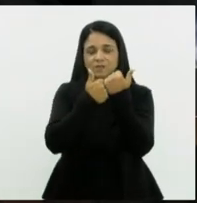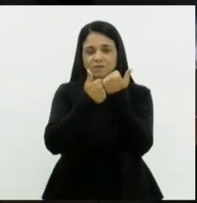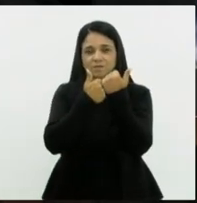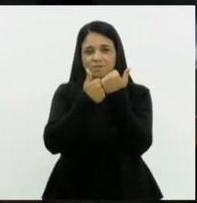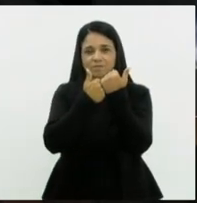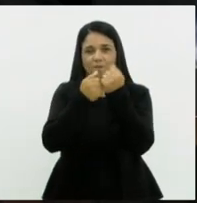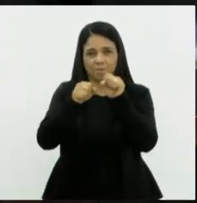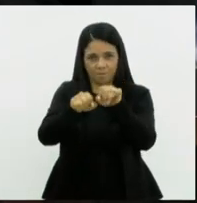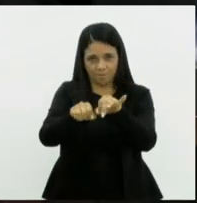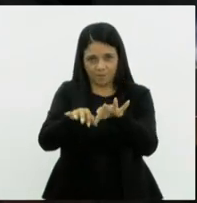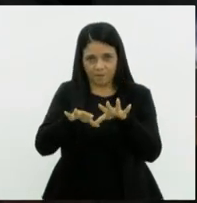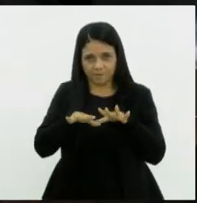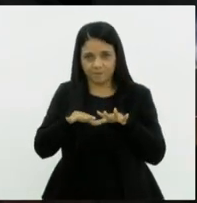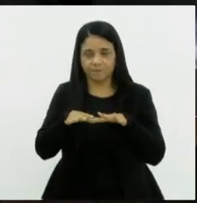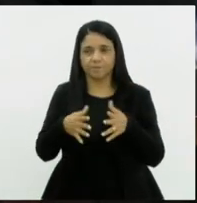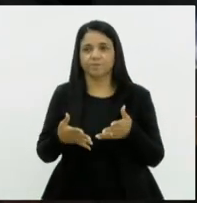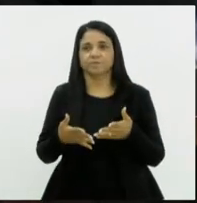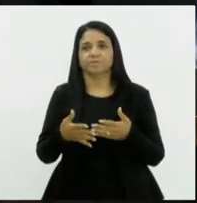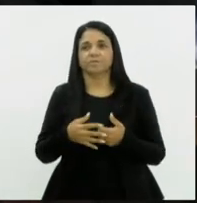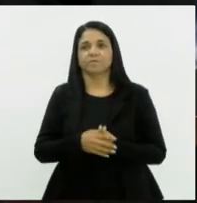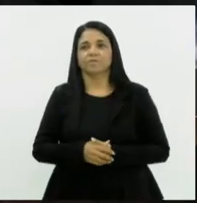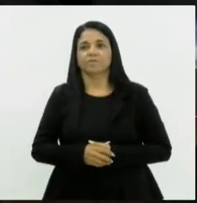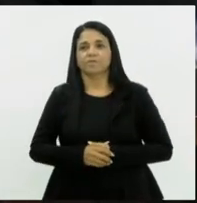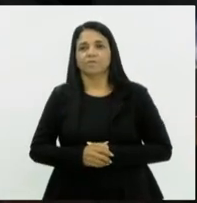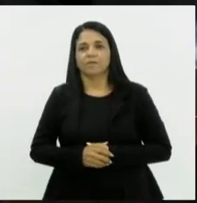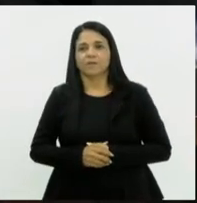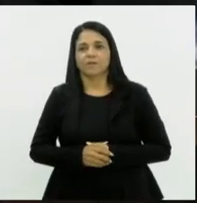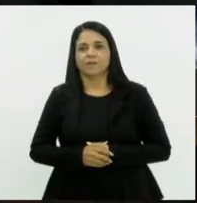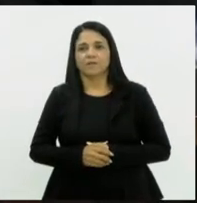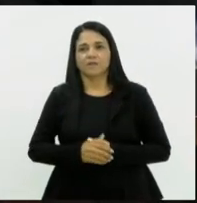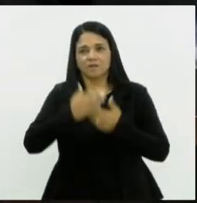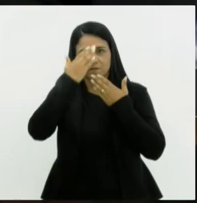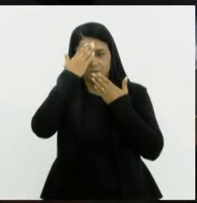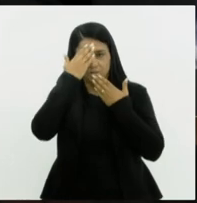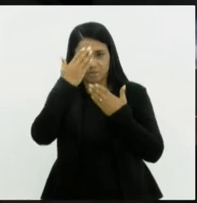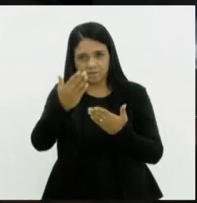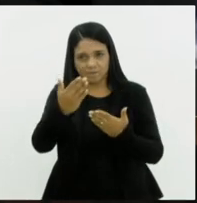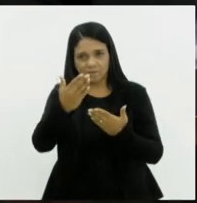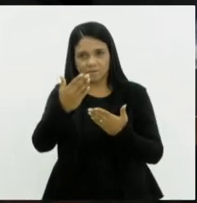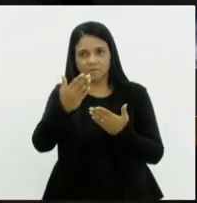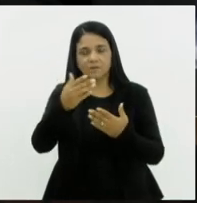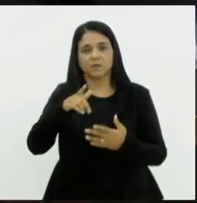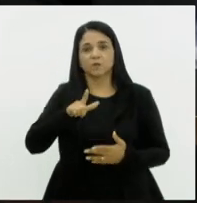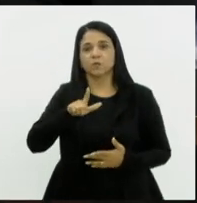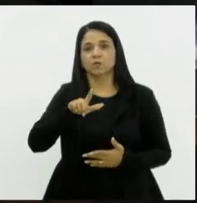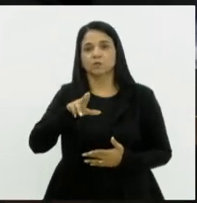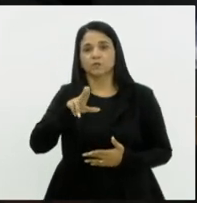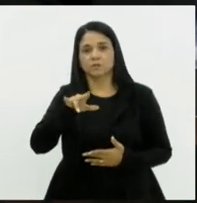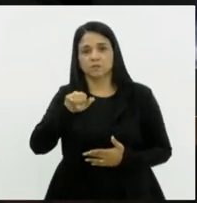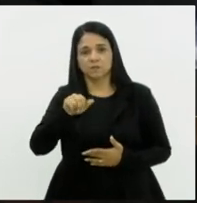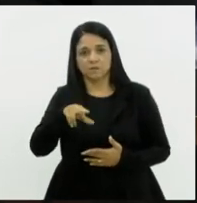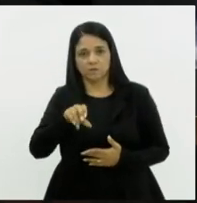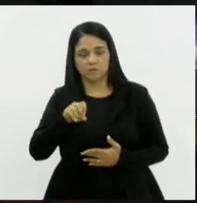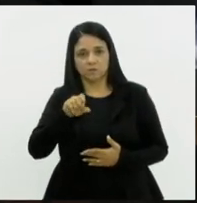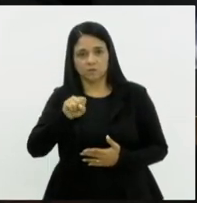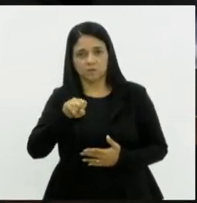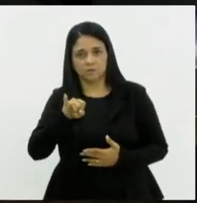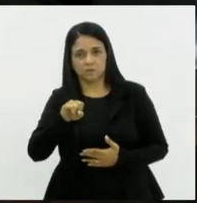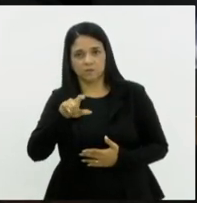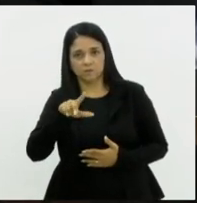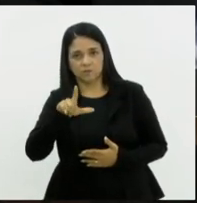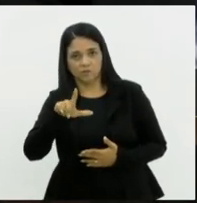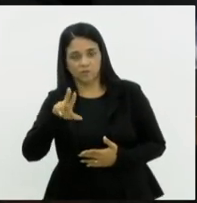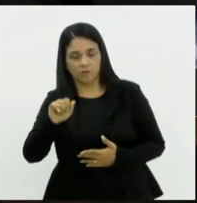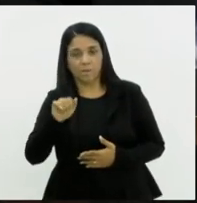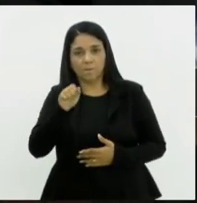assessora parlamentar. Tá? Quero agradecer aqui a Luciano Silva,